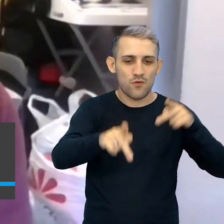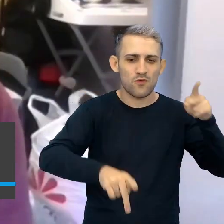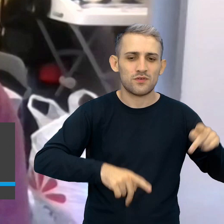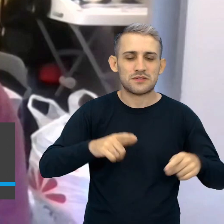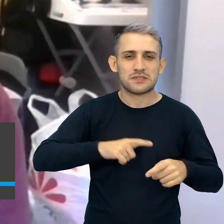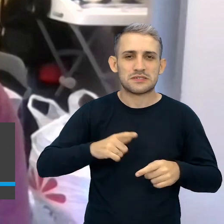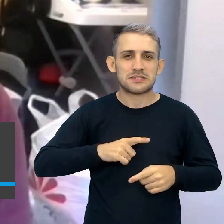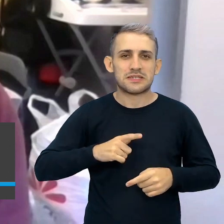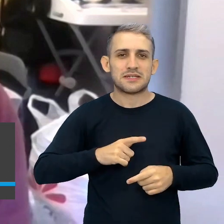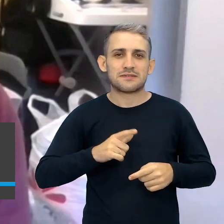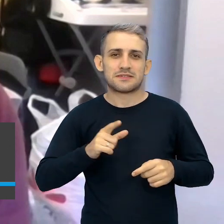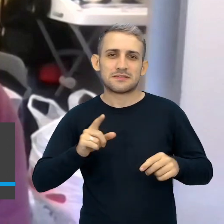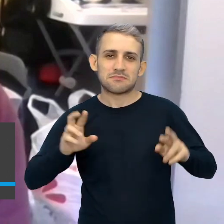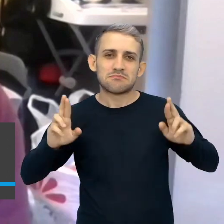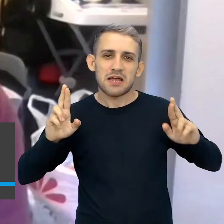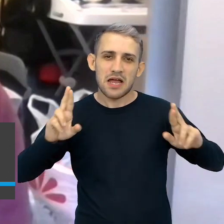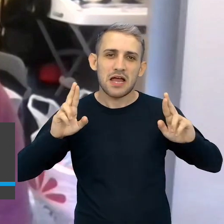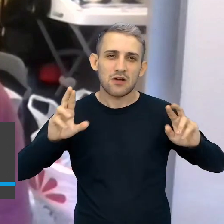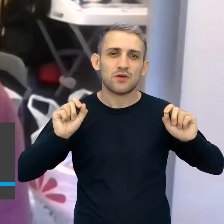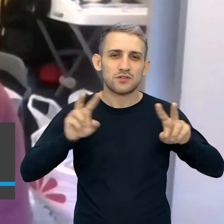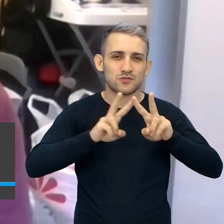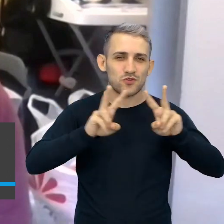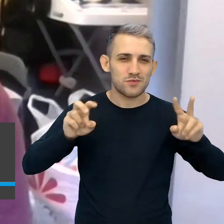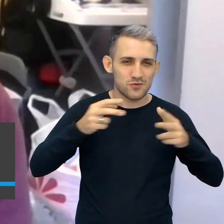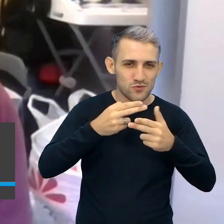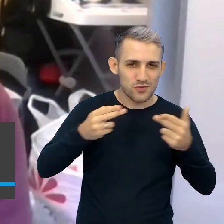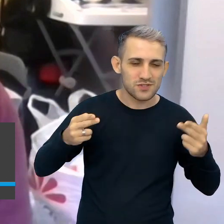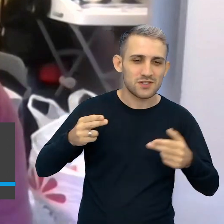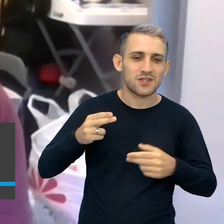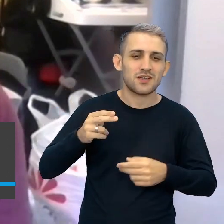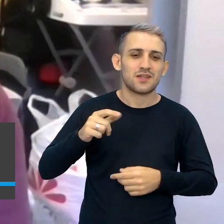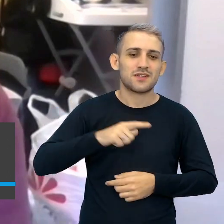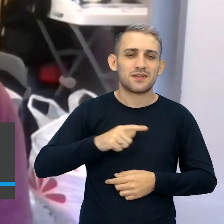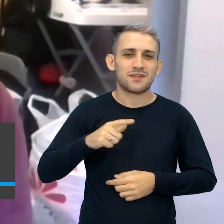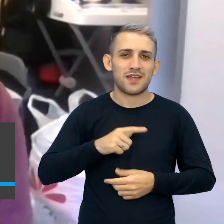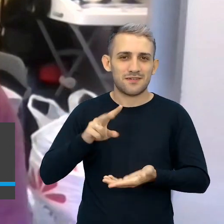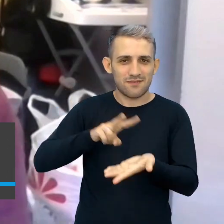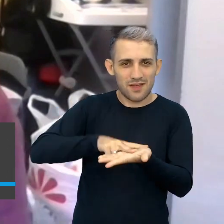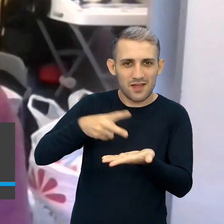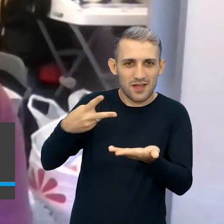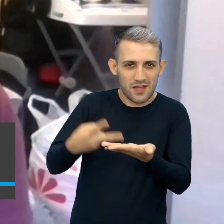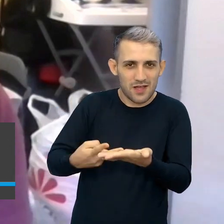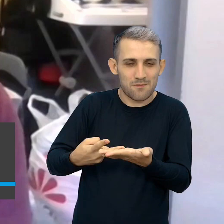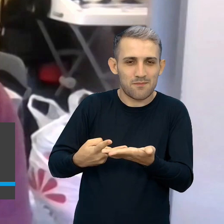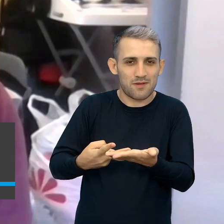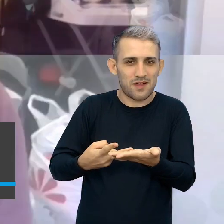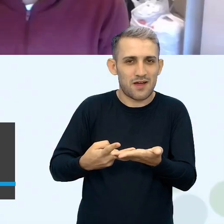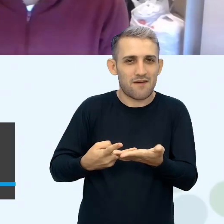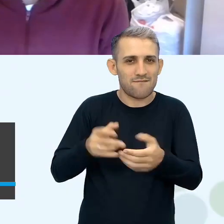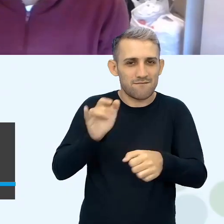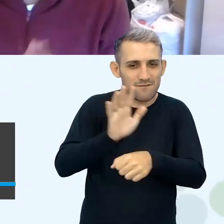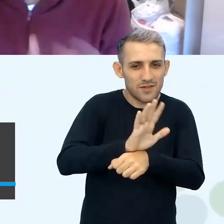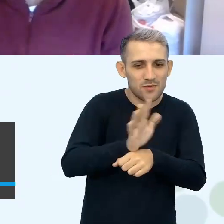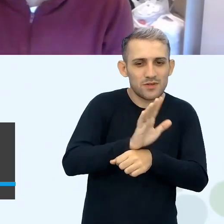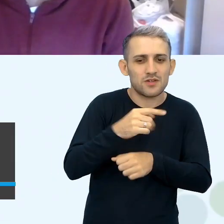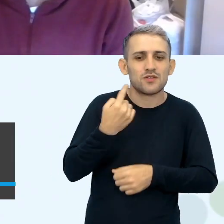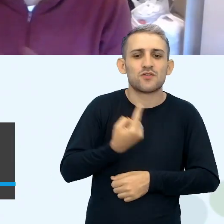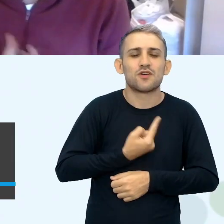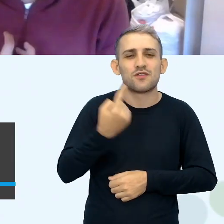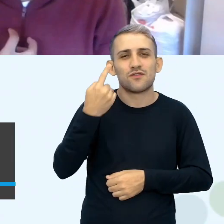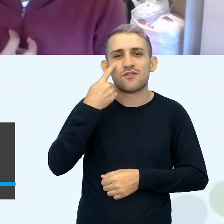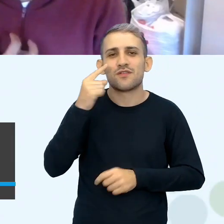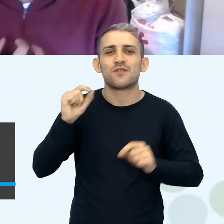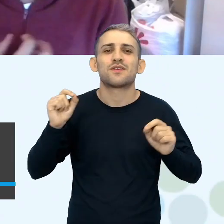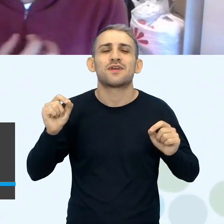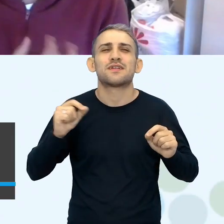expectativa, especialmente das obras que a gente é muito fã, de quando essa obra é traduzida ou é adaptada para outra mídia, a gente vê aqueles momentos que a gente